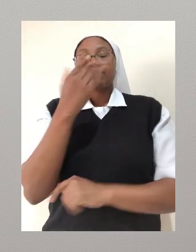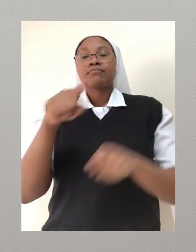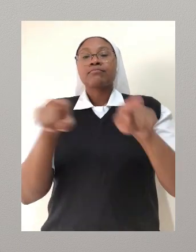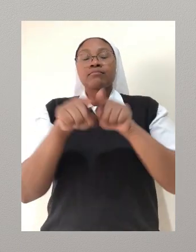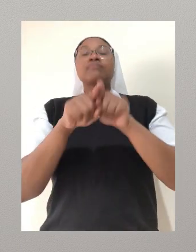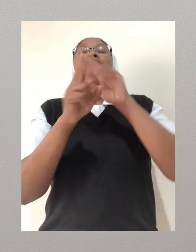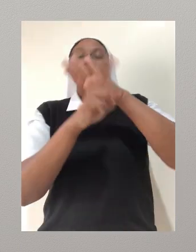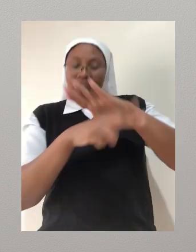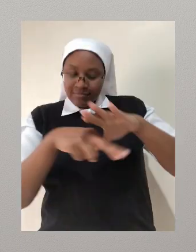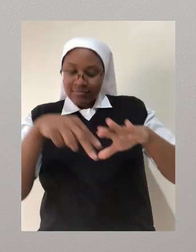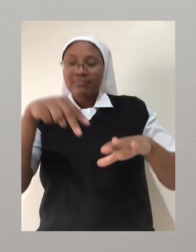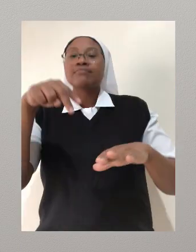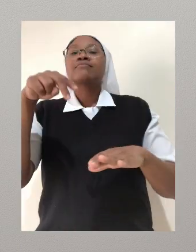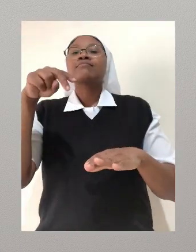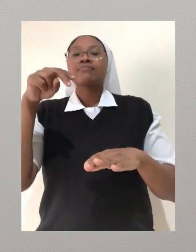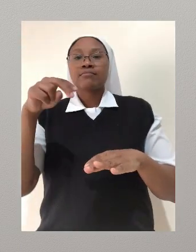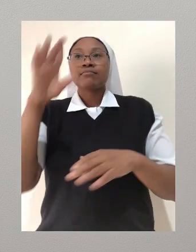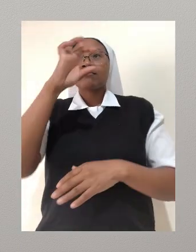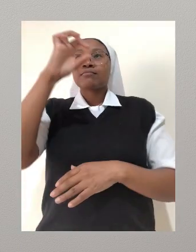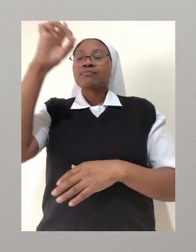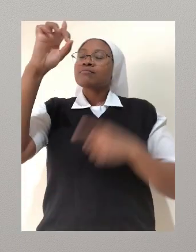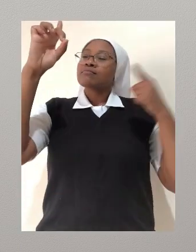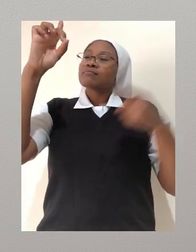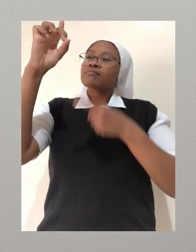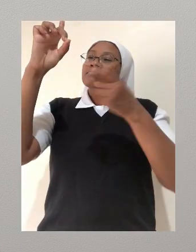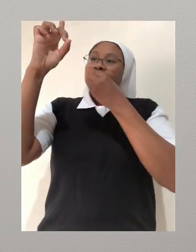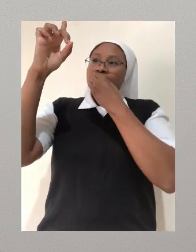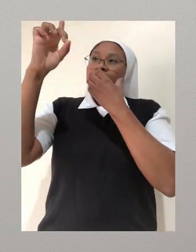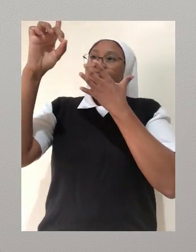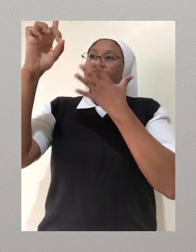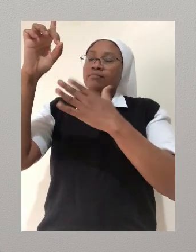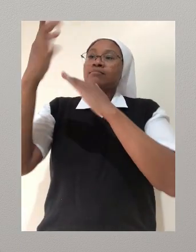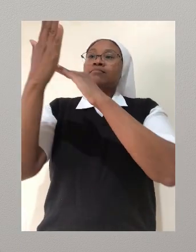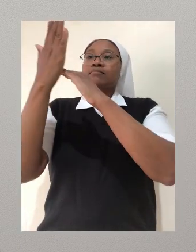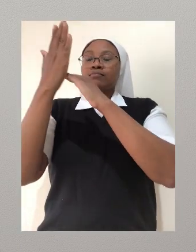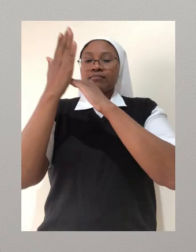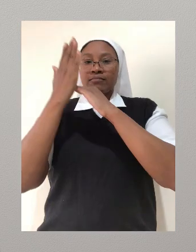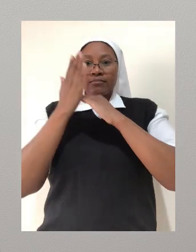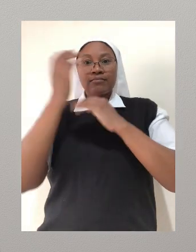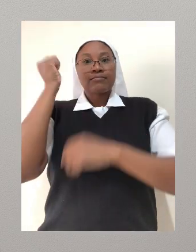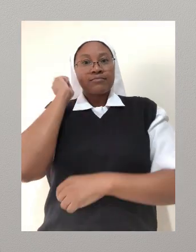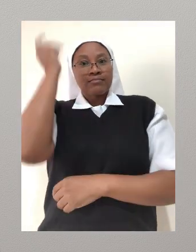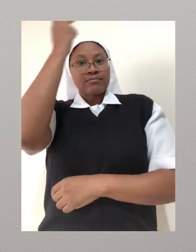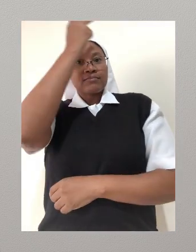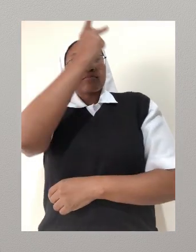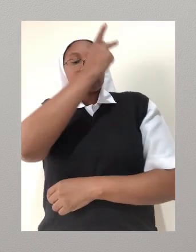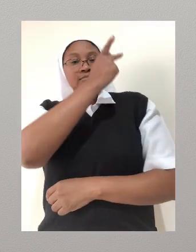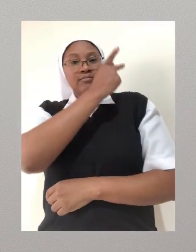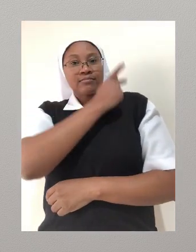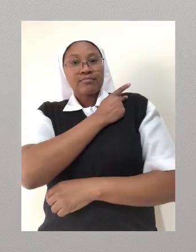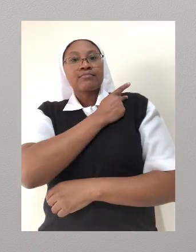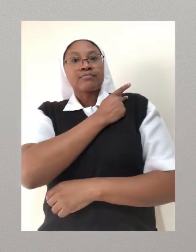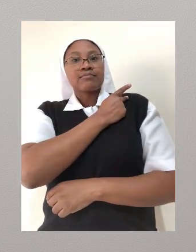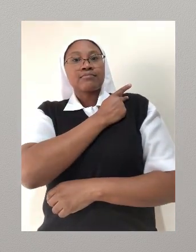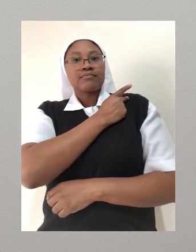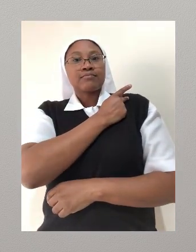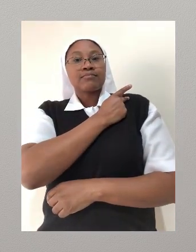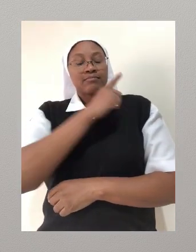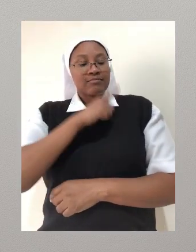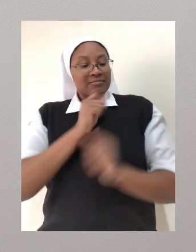e a sua ressurreição também que o Deus infinitamente bom para intercessão de Nossa Senhora Aparecida